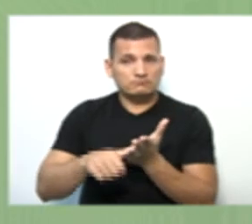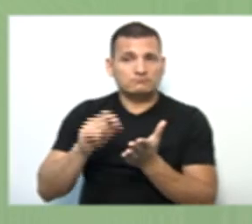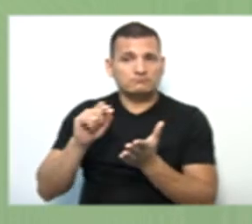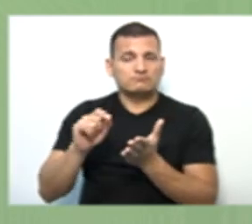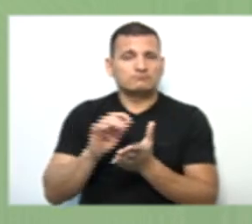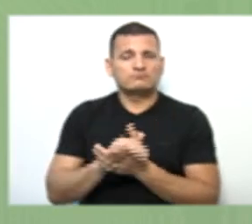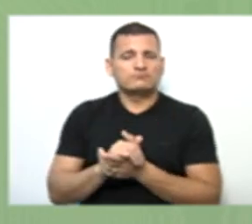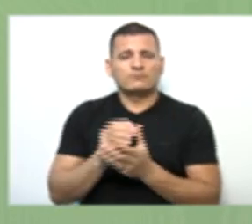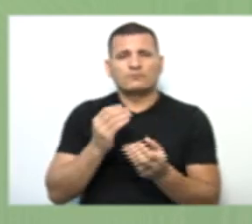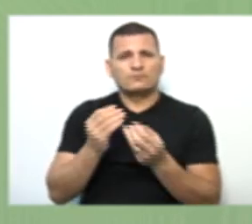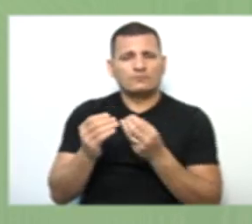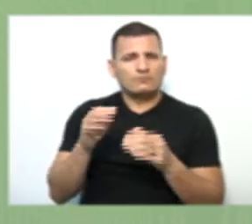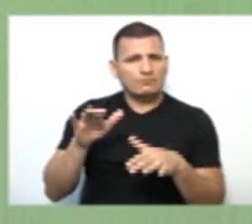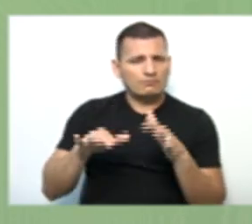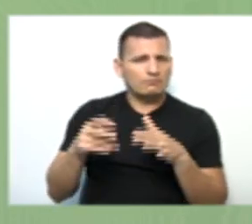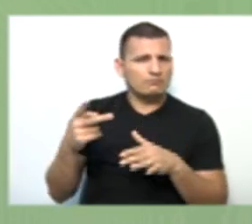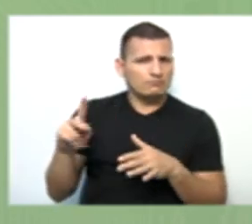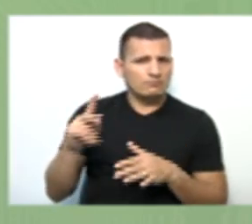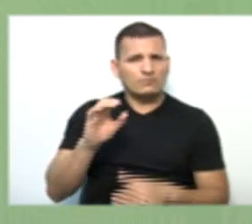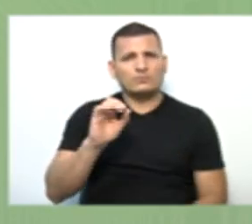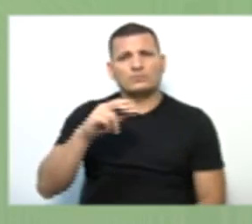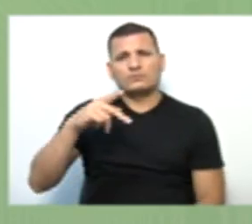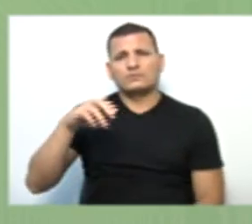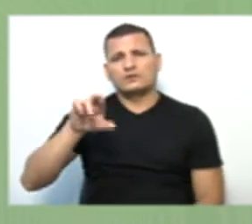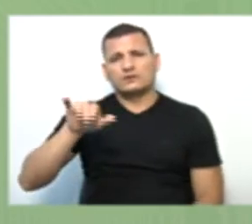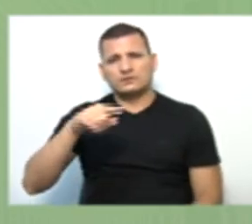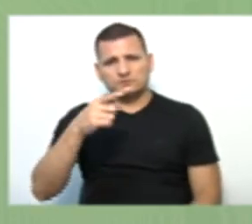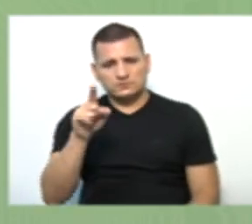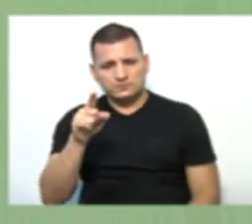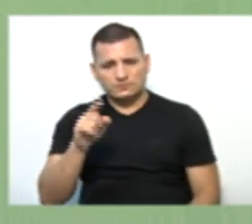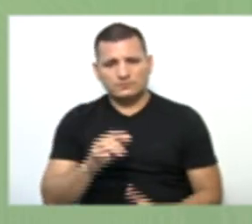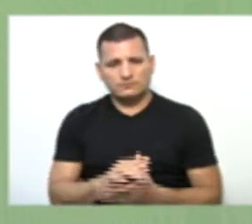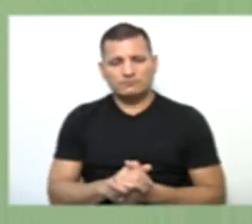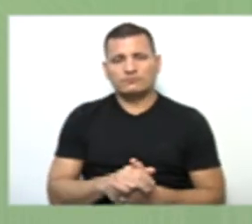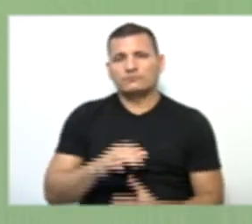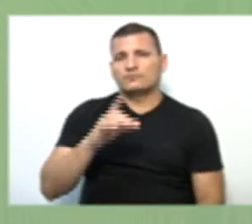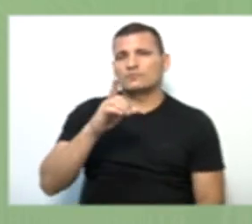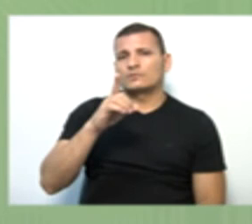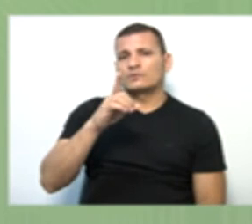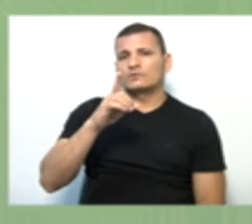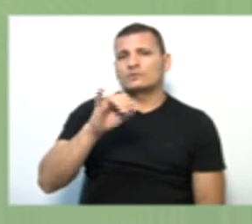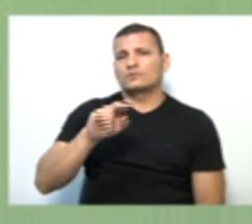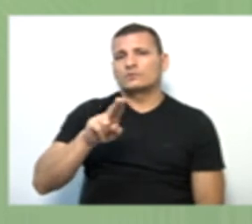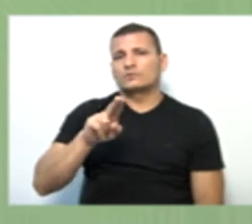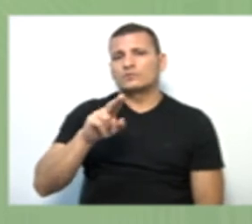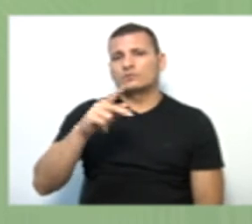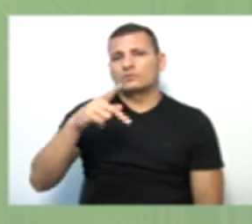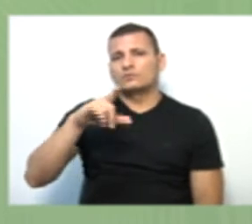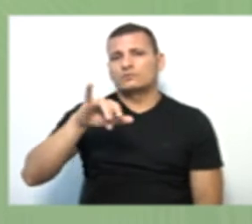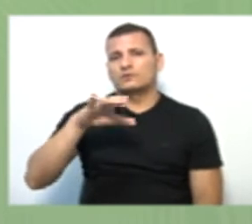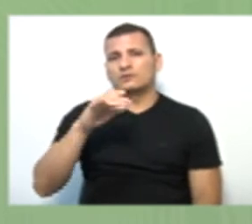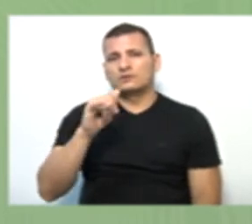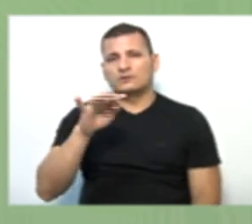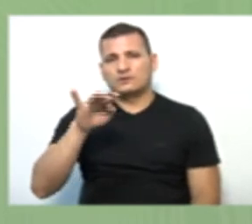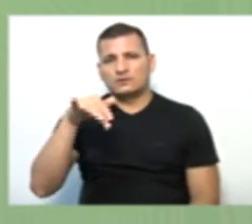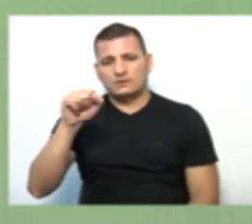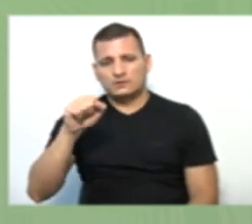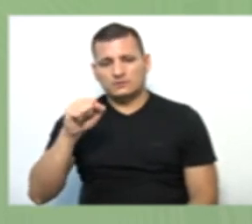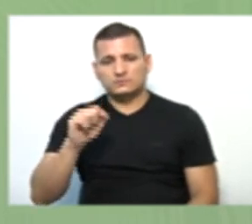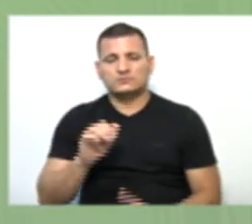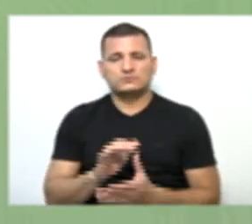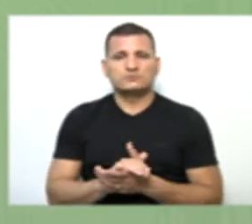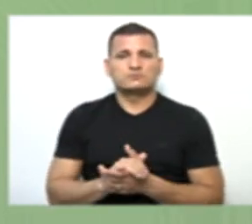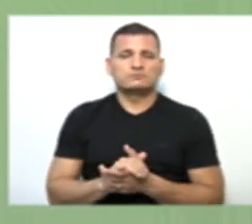a operação que a originou. Vejamos. Então, duplicatas a receber, fornecimento de bens, perdas